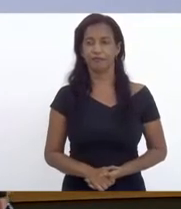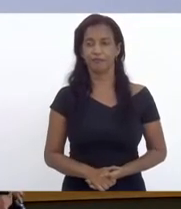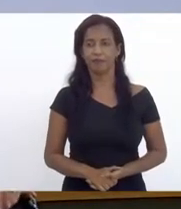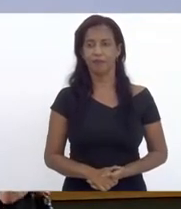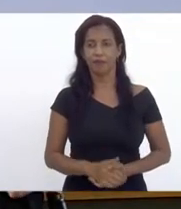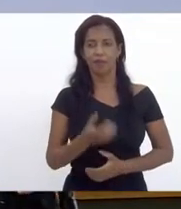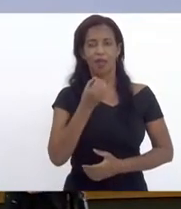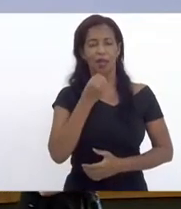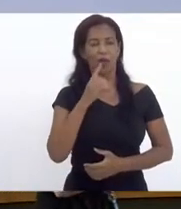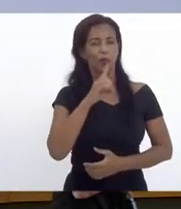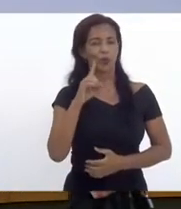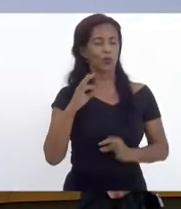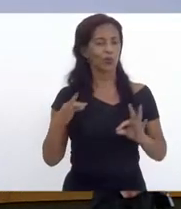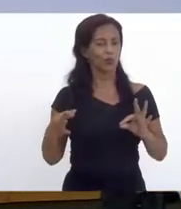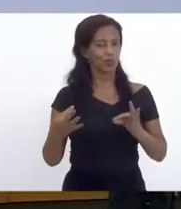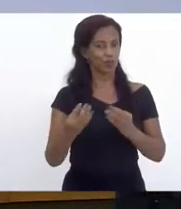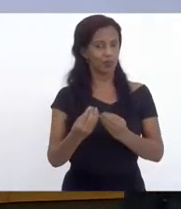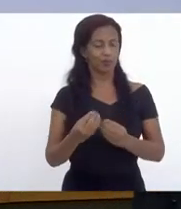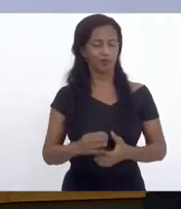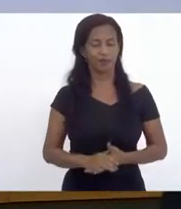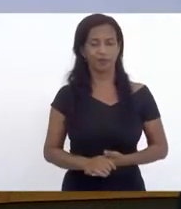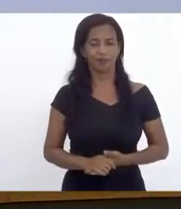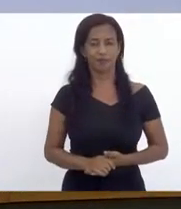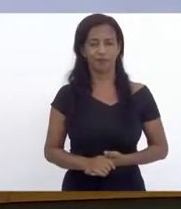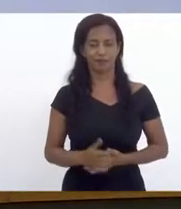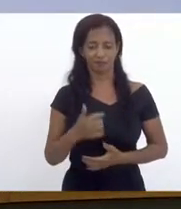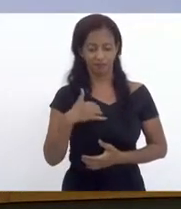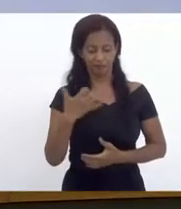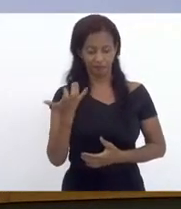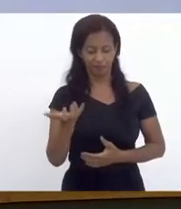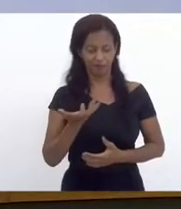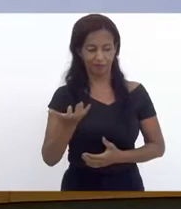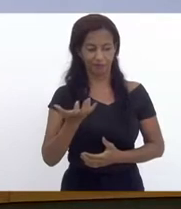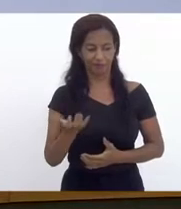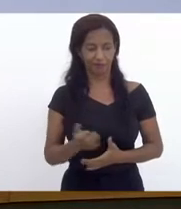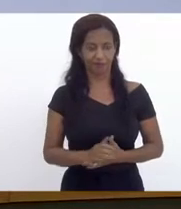Bom dia a todos. Eu quero